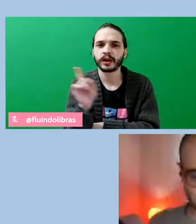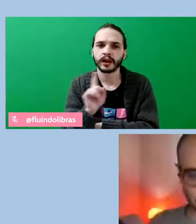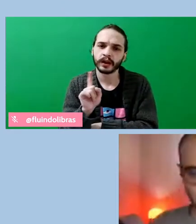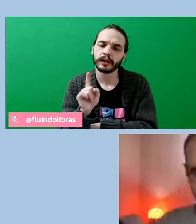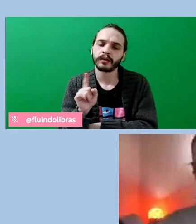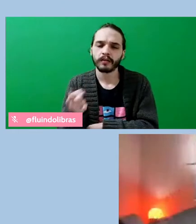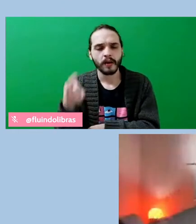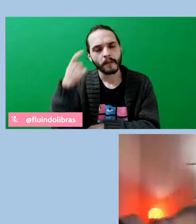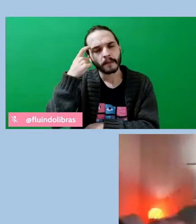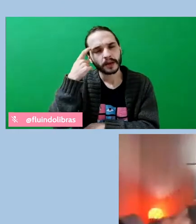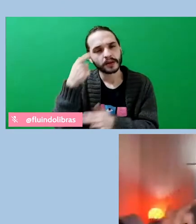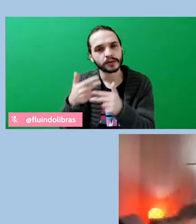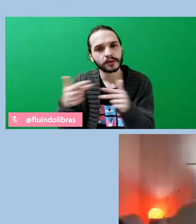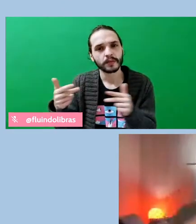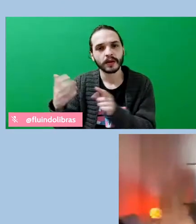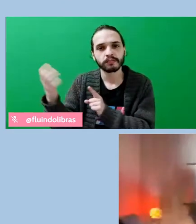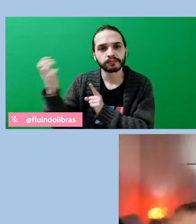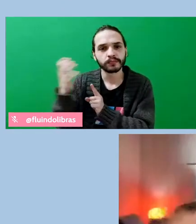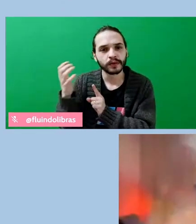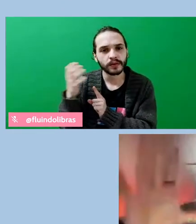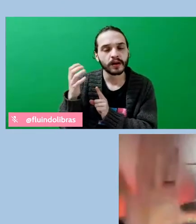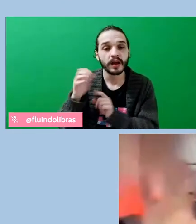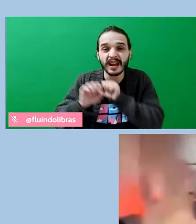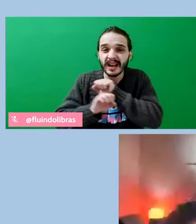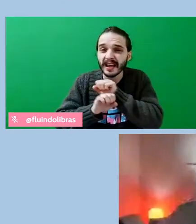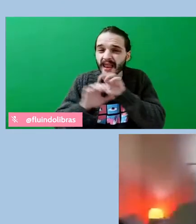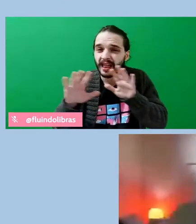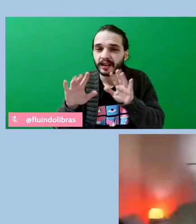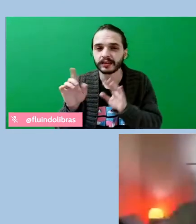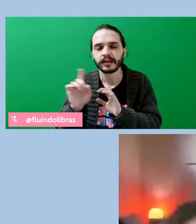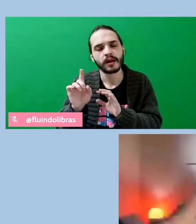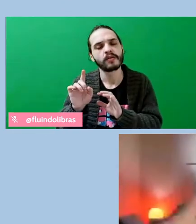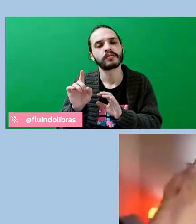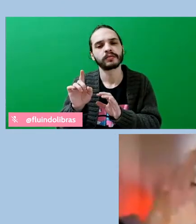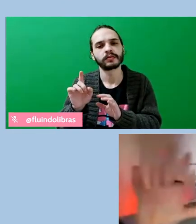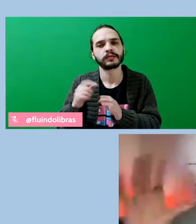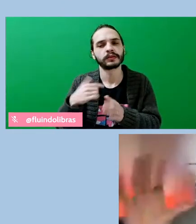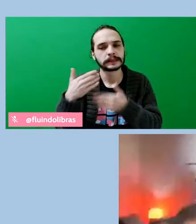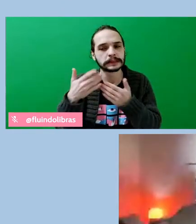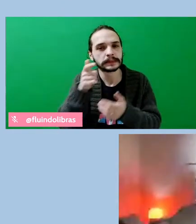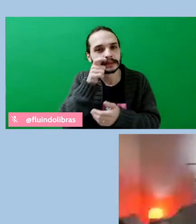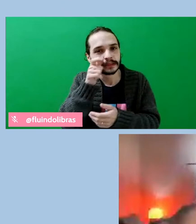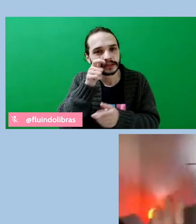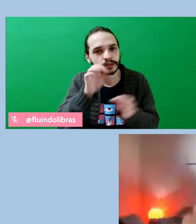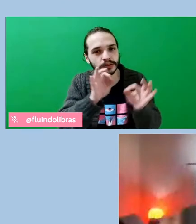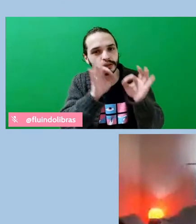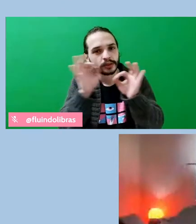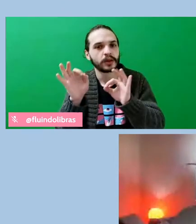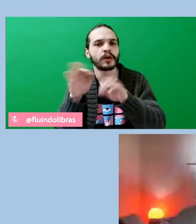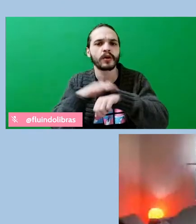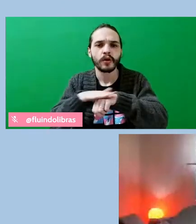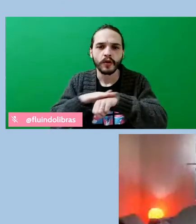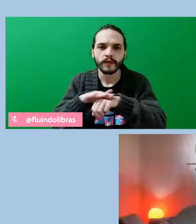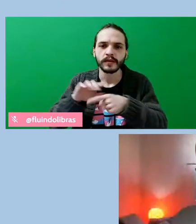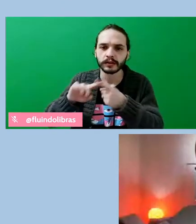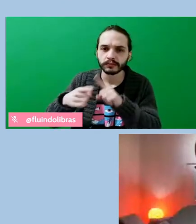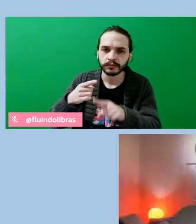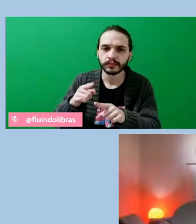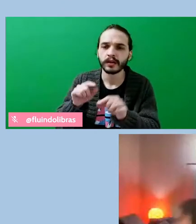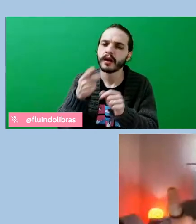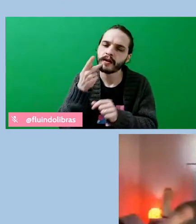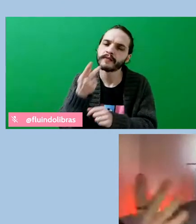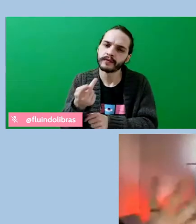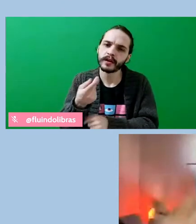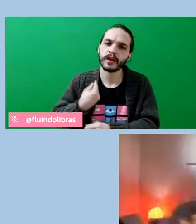logicamente, muito claro. Quando a gente percebeu, a gente falou, vamos rever, todo mundo reveu. A gente falou sobre, assim, claramente ele estava lá. Tanto